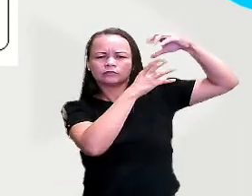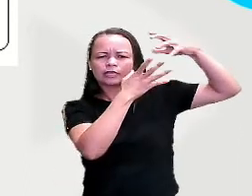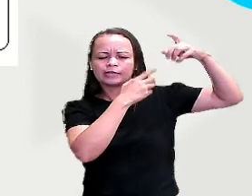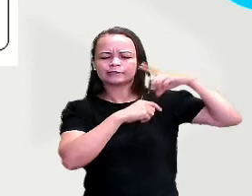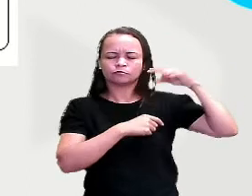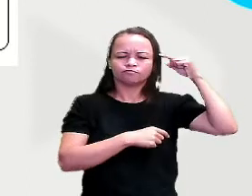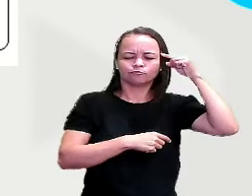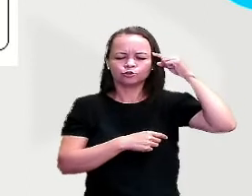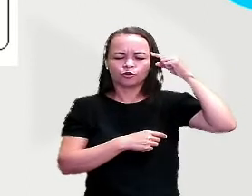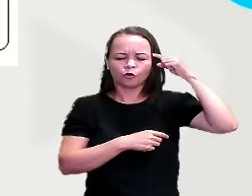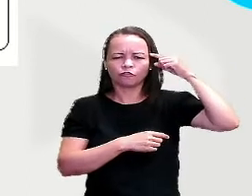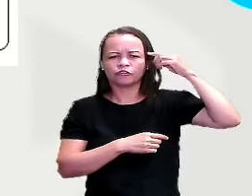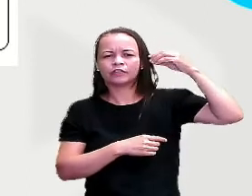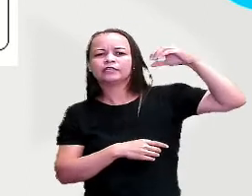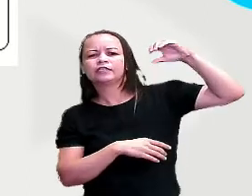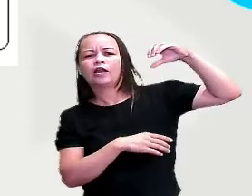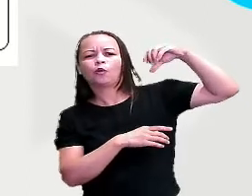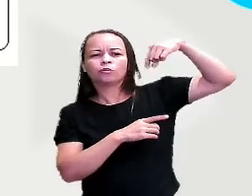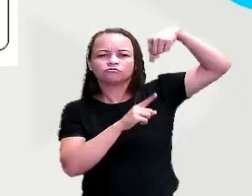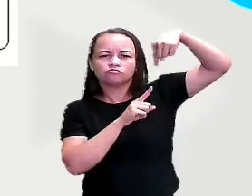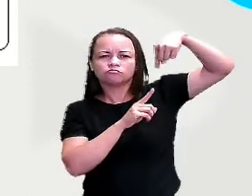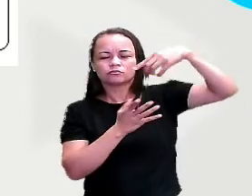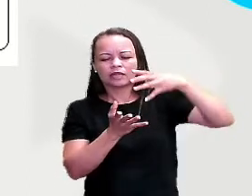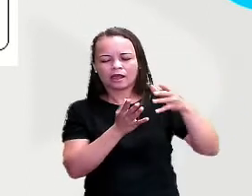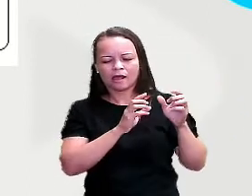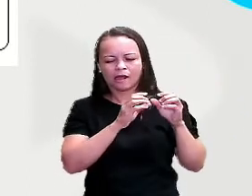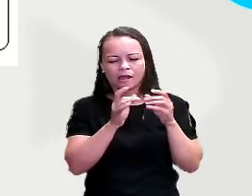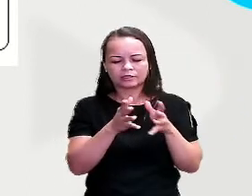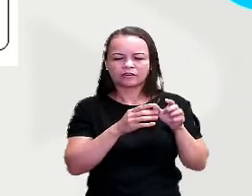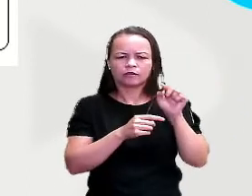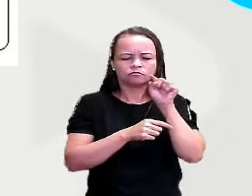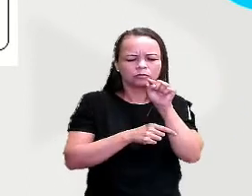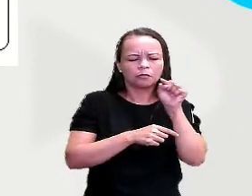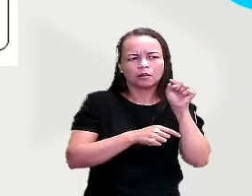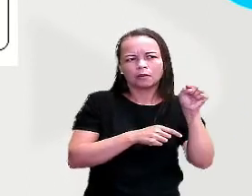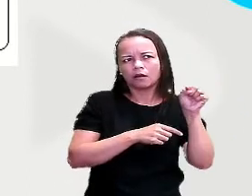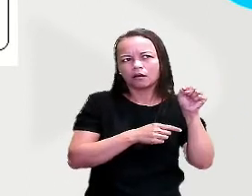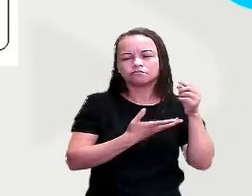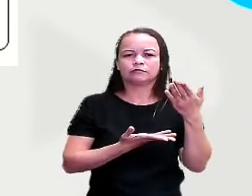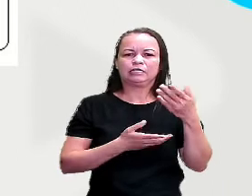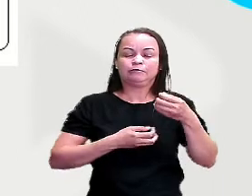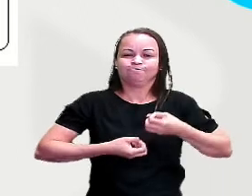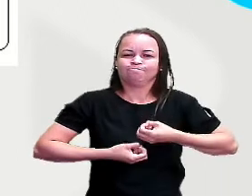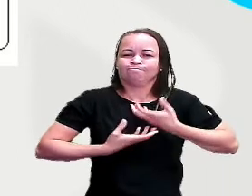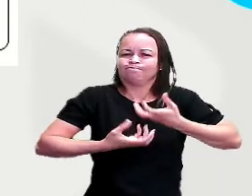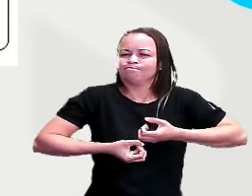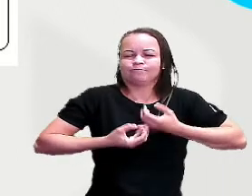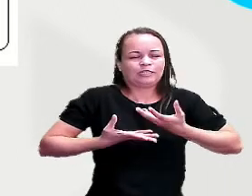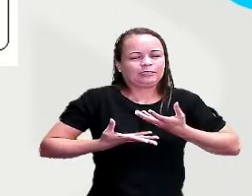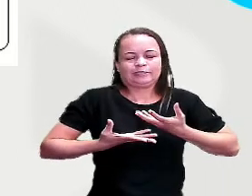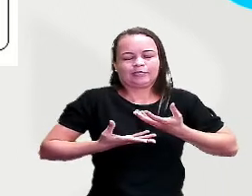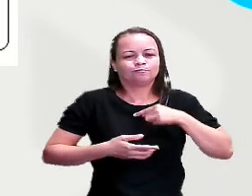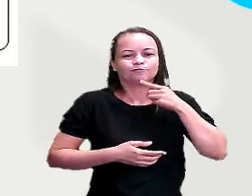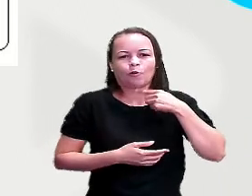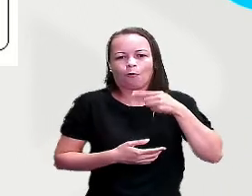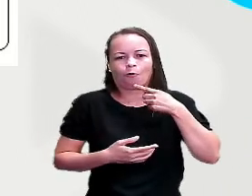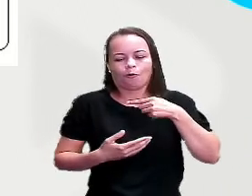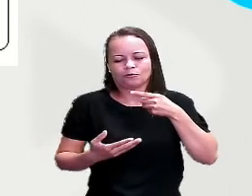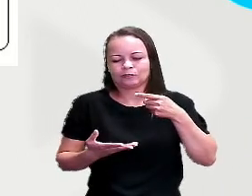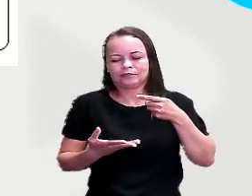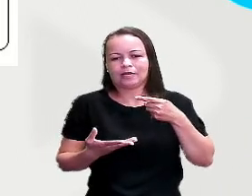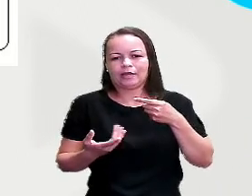tem uma exclamação, ele está admirado. Se tiver reticências, ele não consegue se expressar, três pontinhos, ele está ali, não